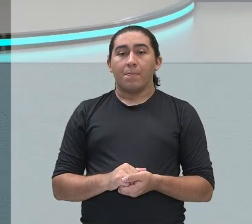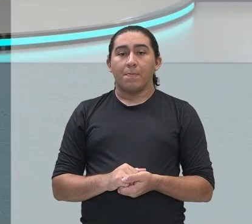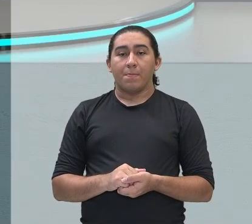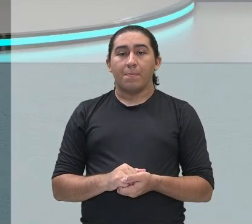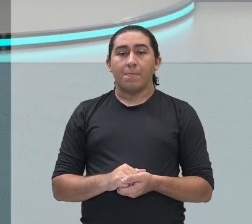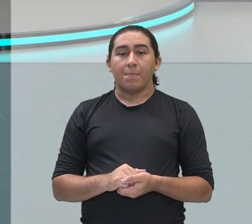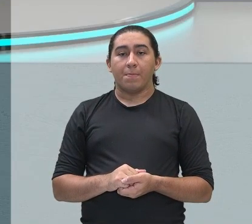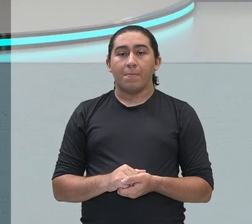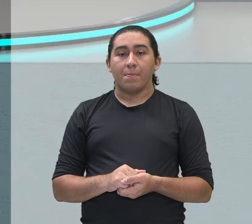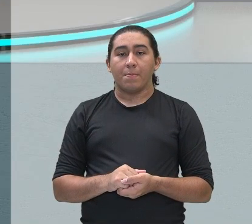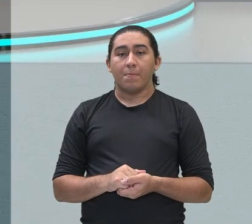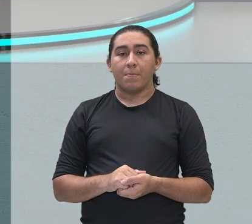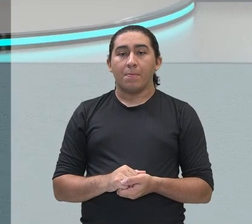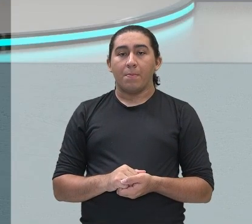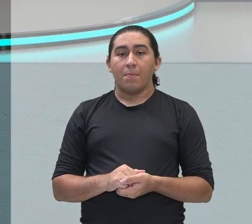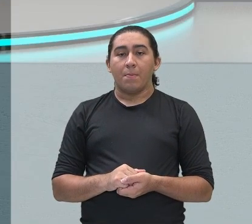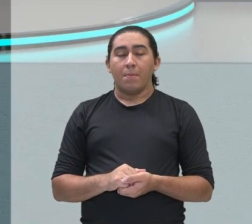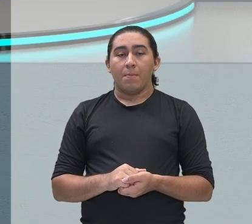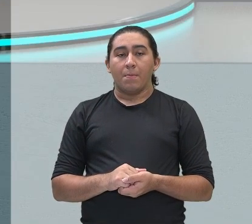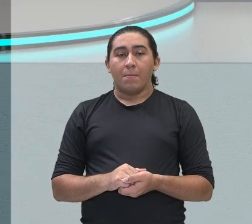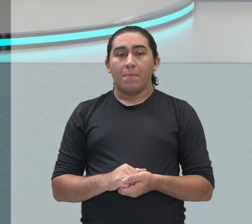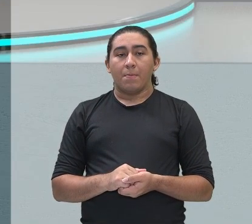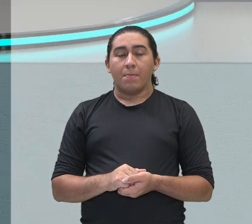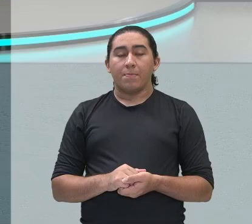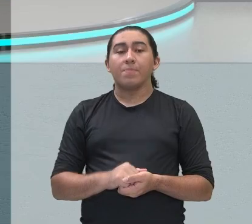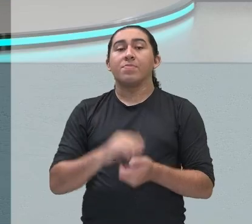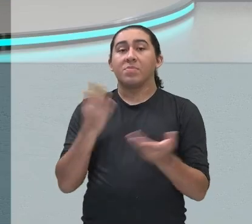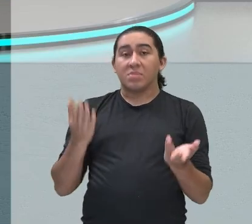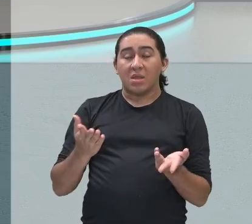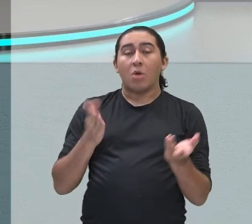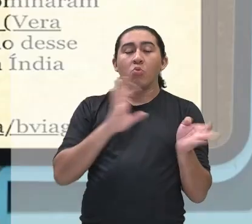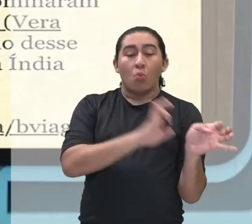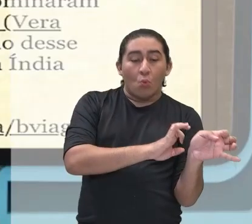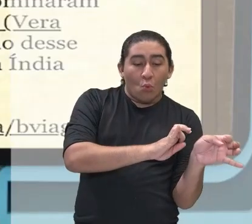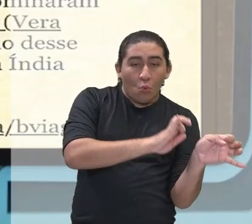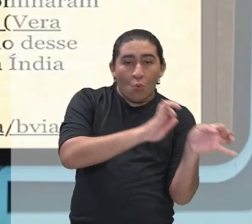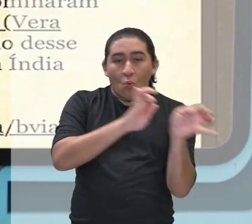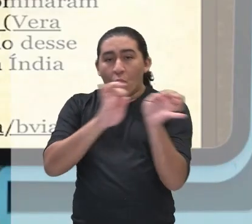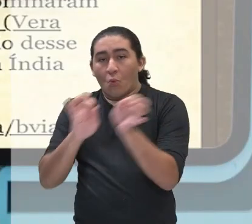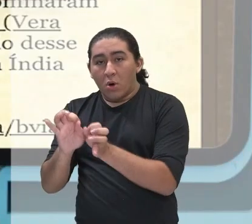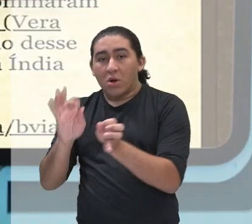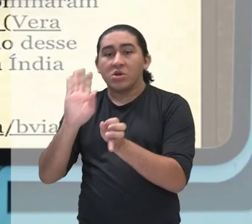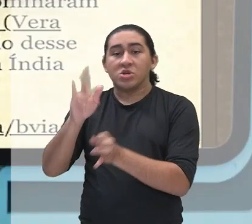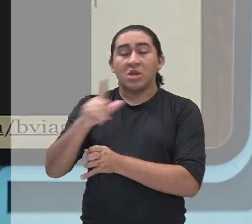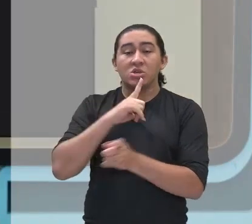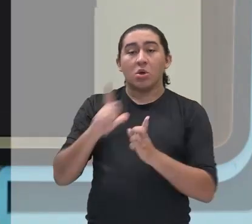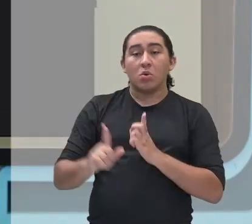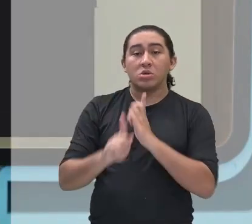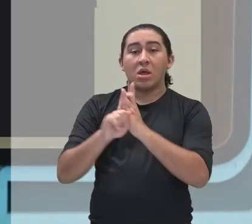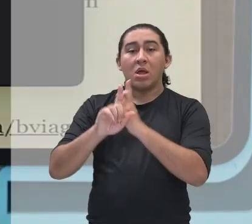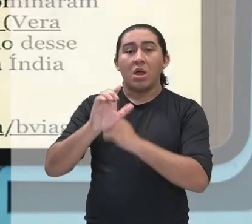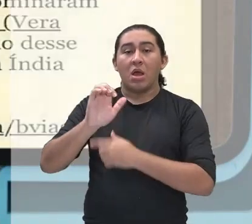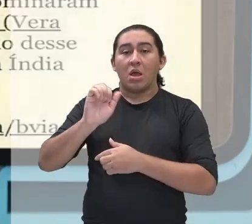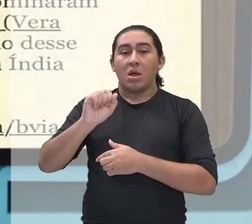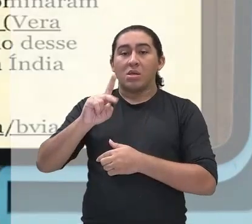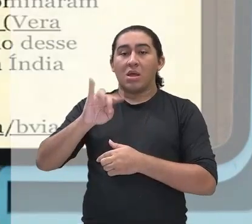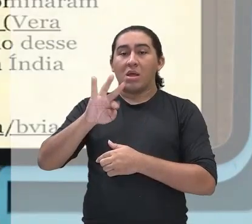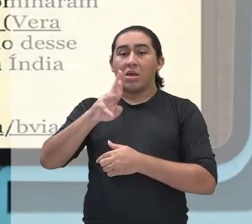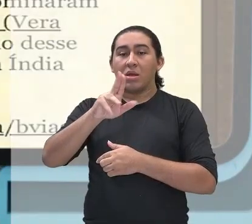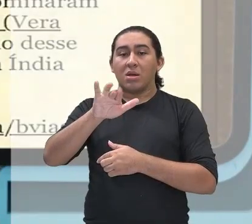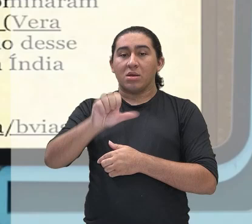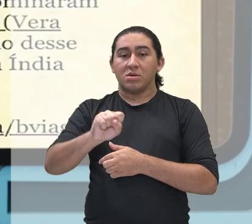Decorrido o 14º dia do mesmo mês, já se encontravam nas Canárias, e no dia